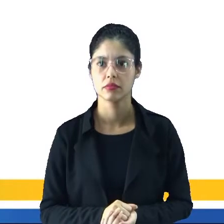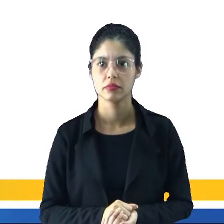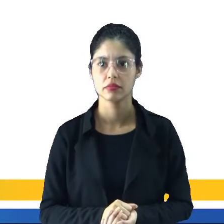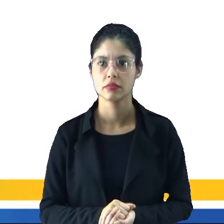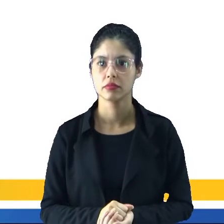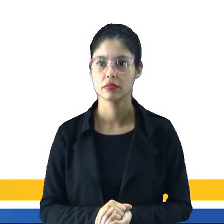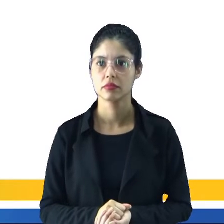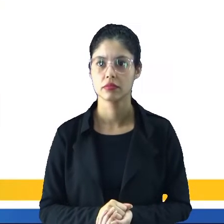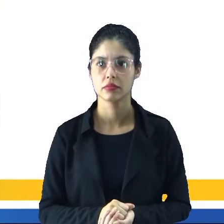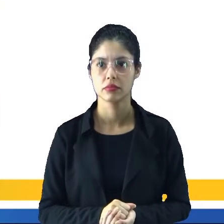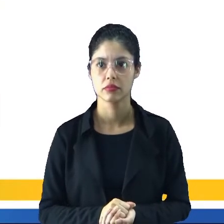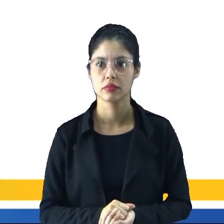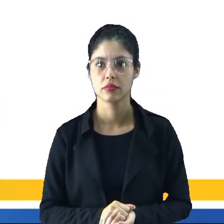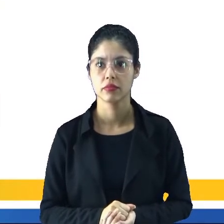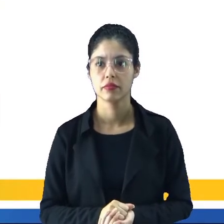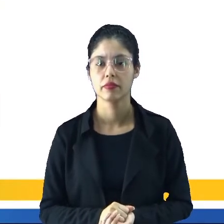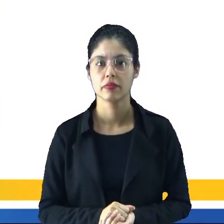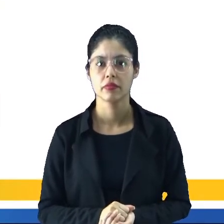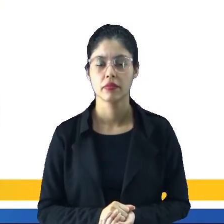país.